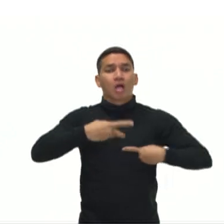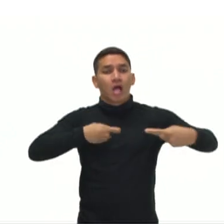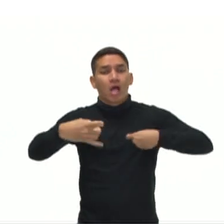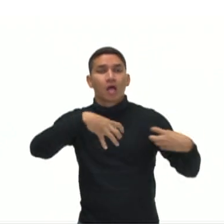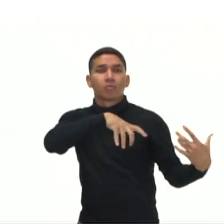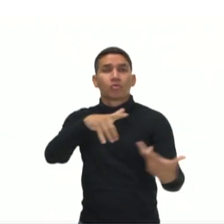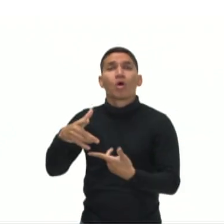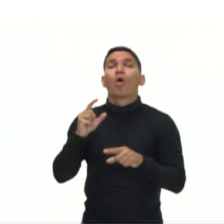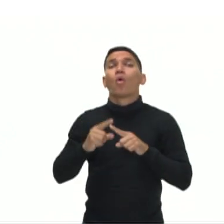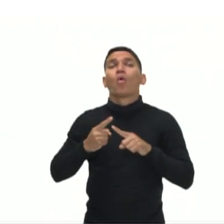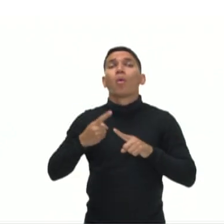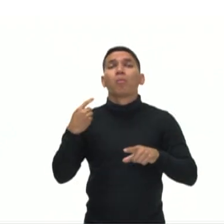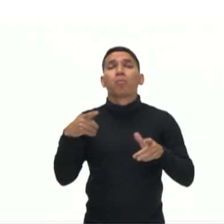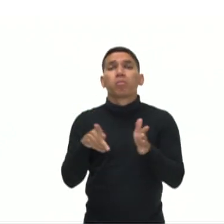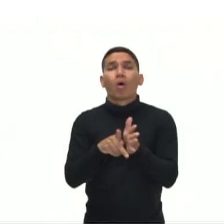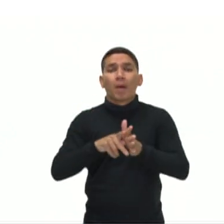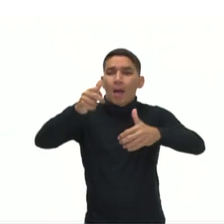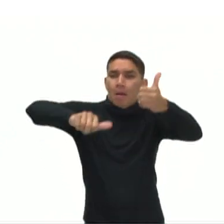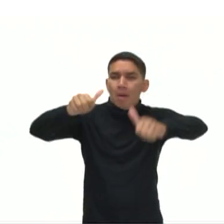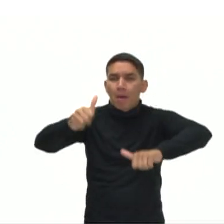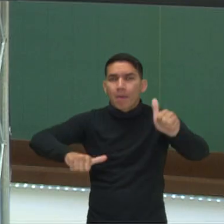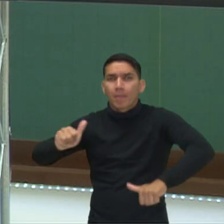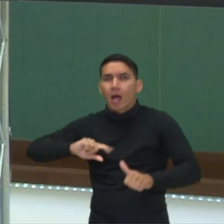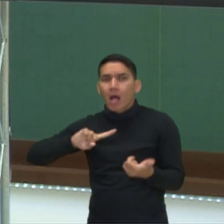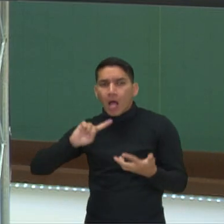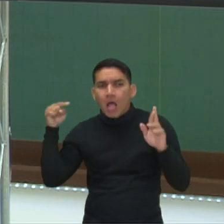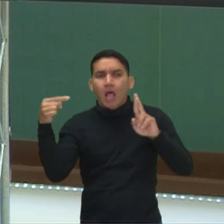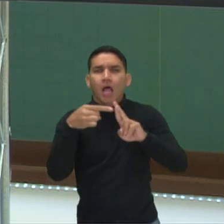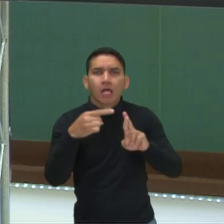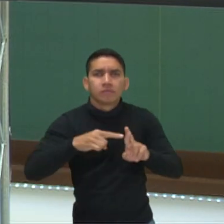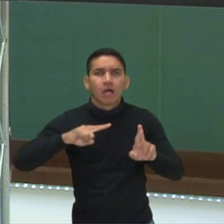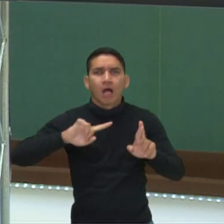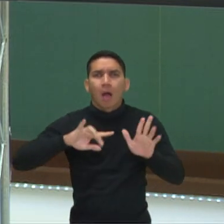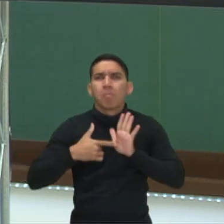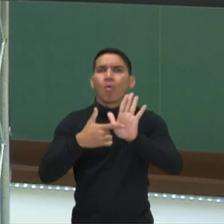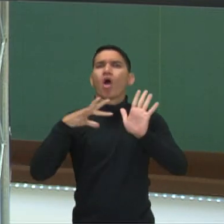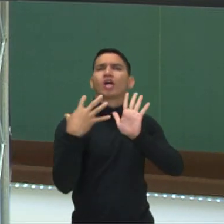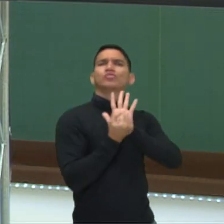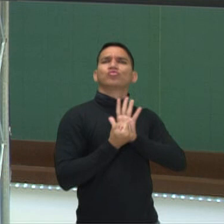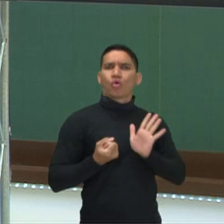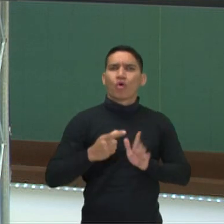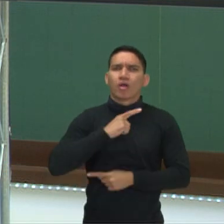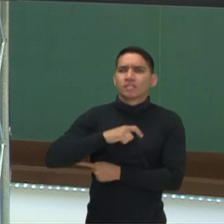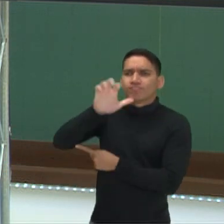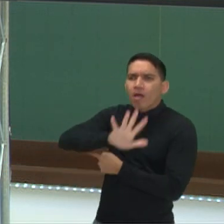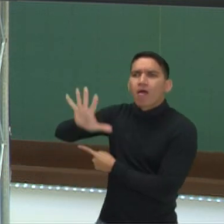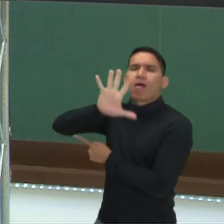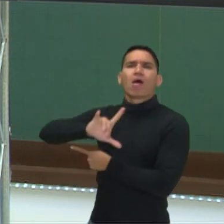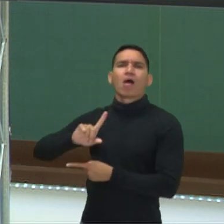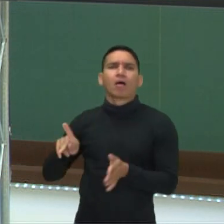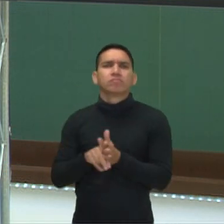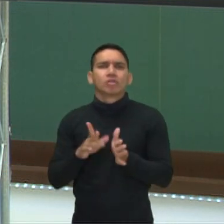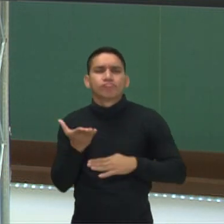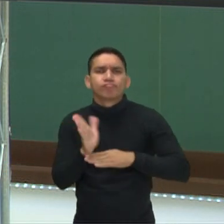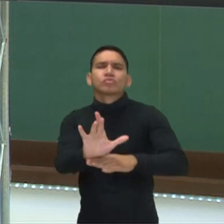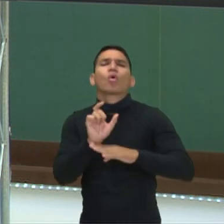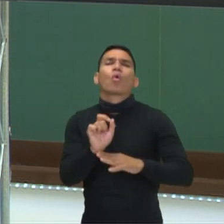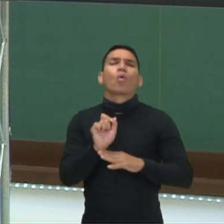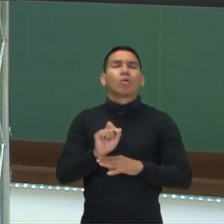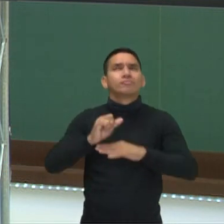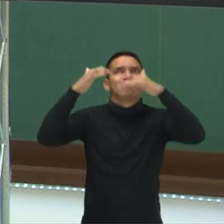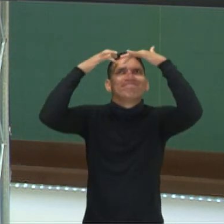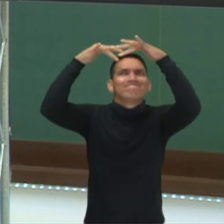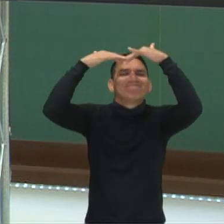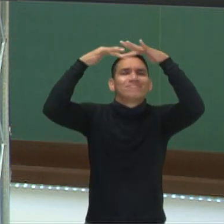da análise de fontes históricas. Vamos trazer algumas imagens, algumas informações que vão te ajudar a refletir